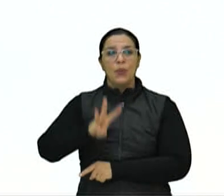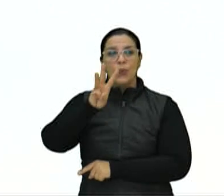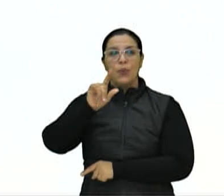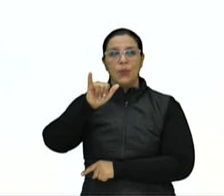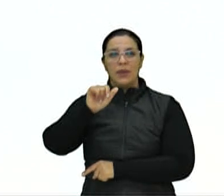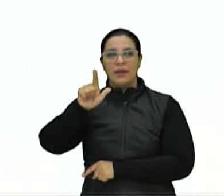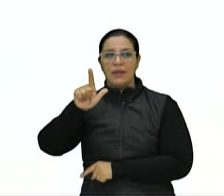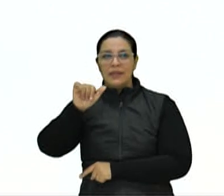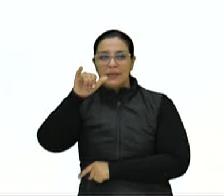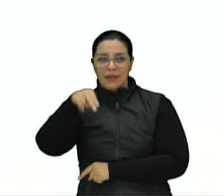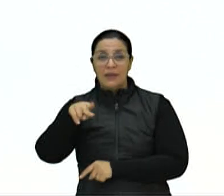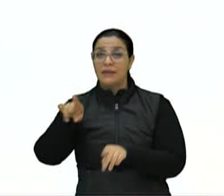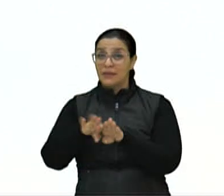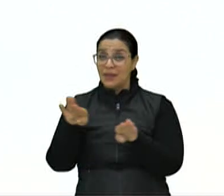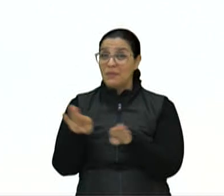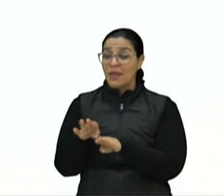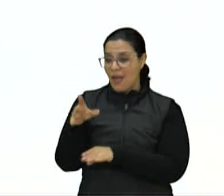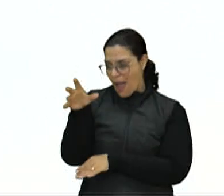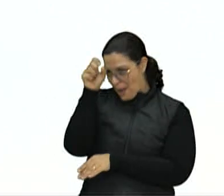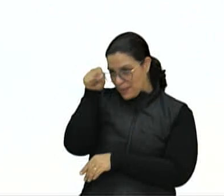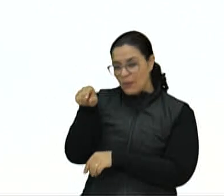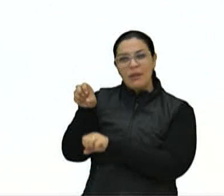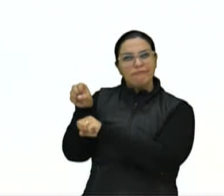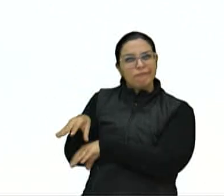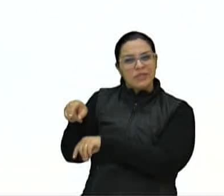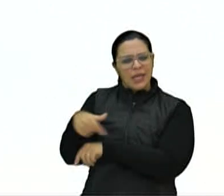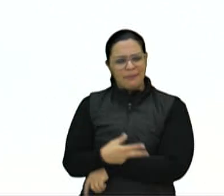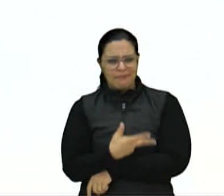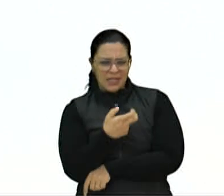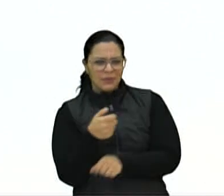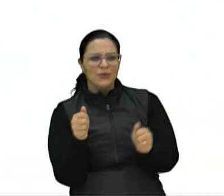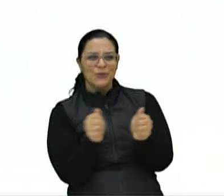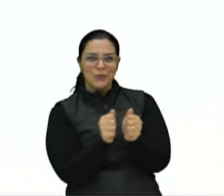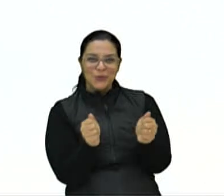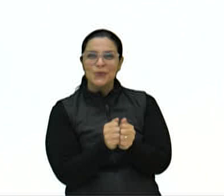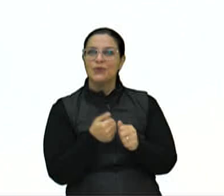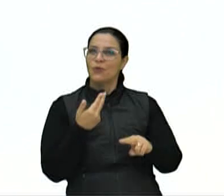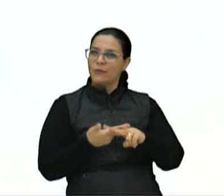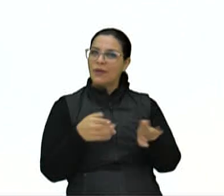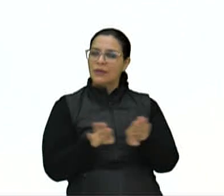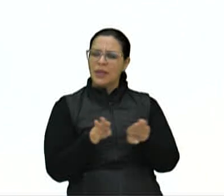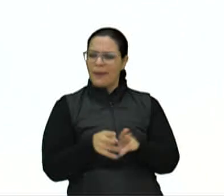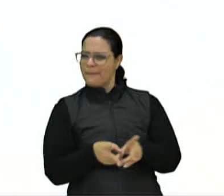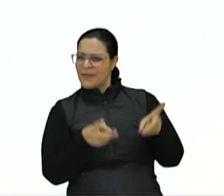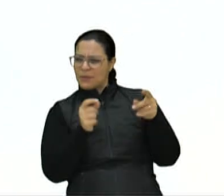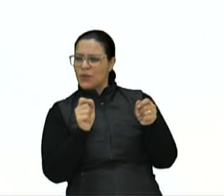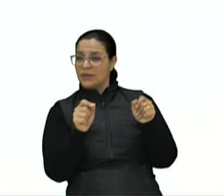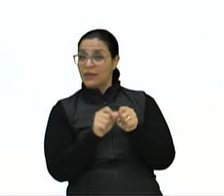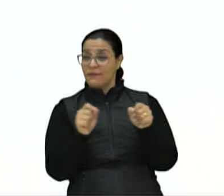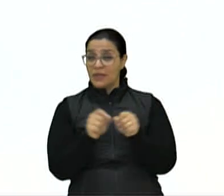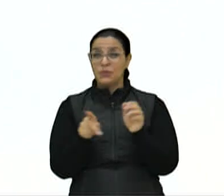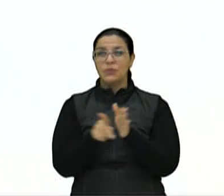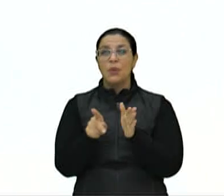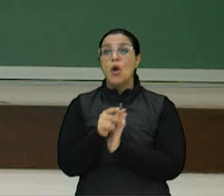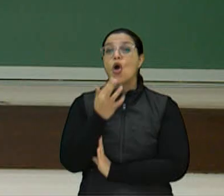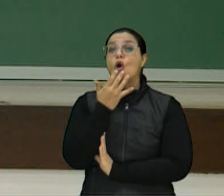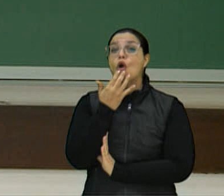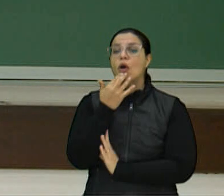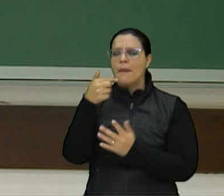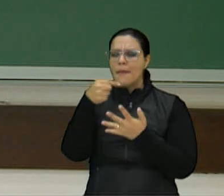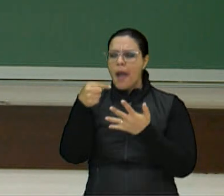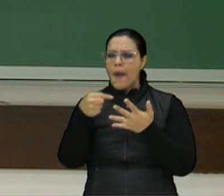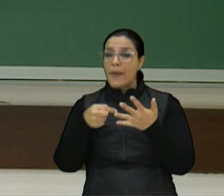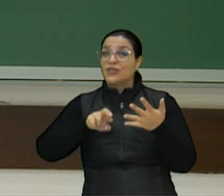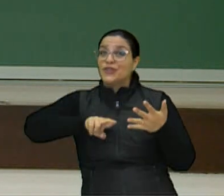da aquarela multiplicando-os. O que o William percebeu? Ele observou que se ele trabalhasse com tonalidades diferentes